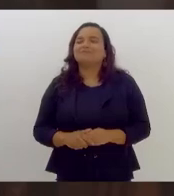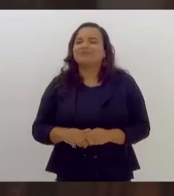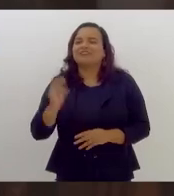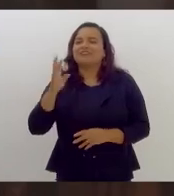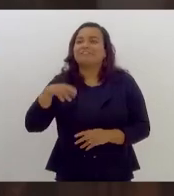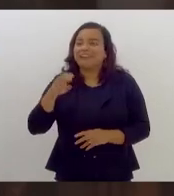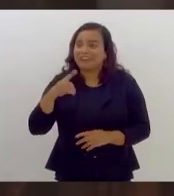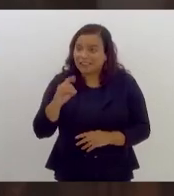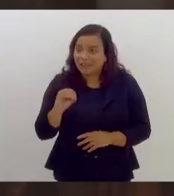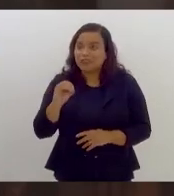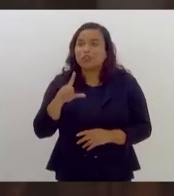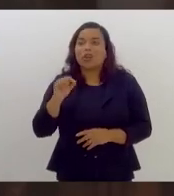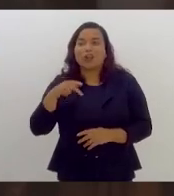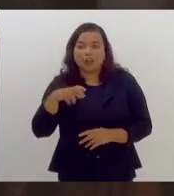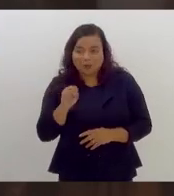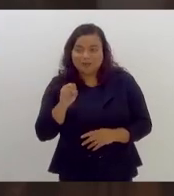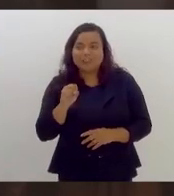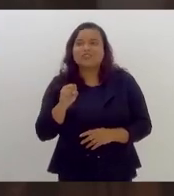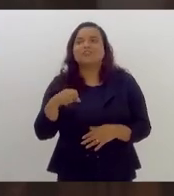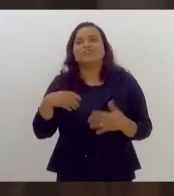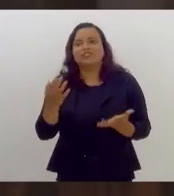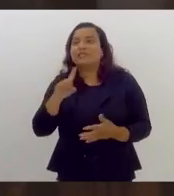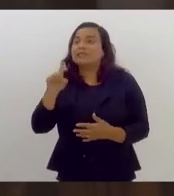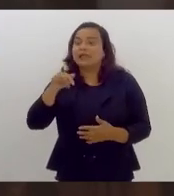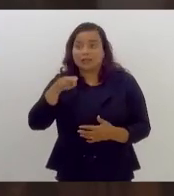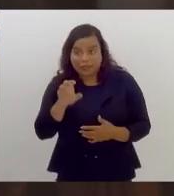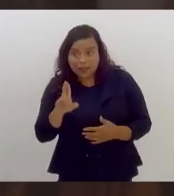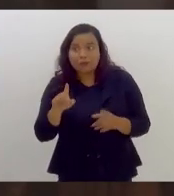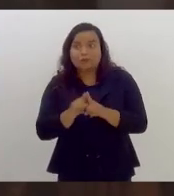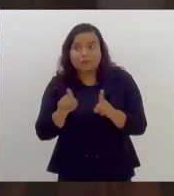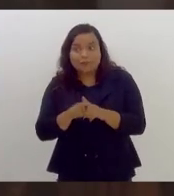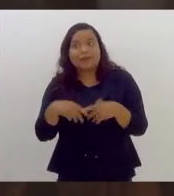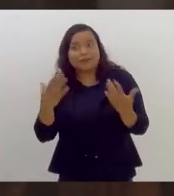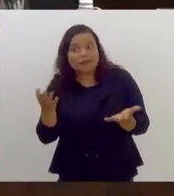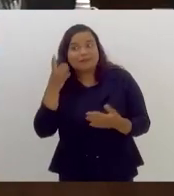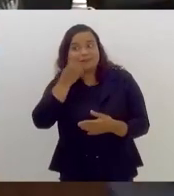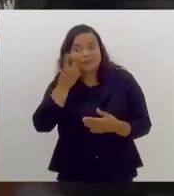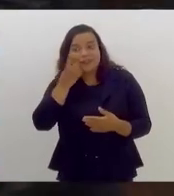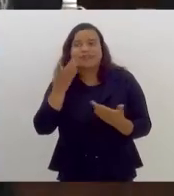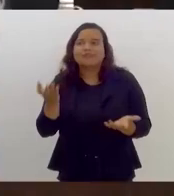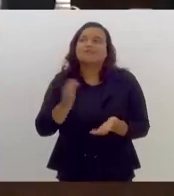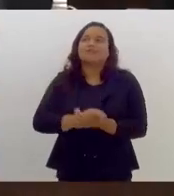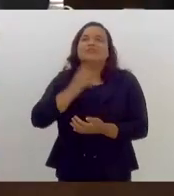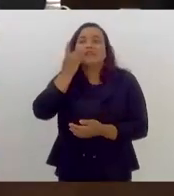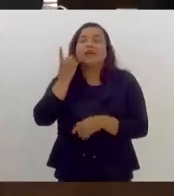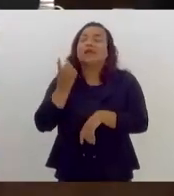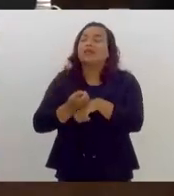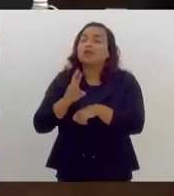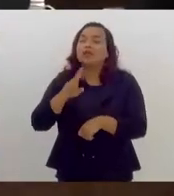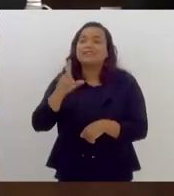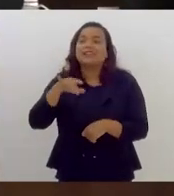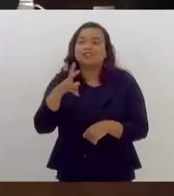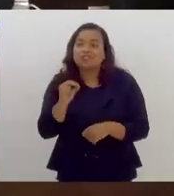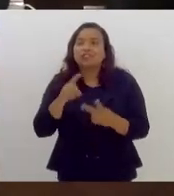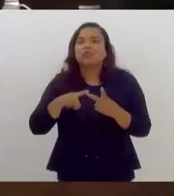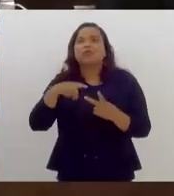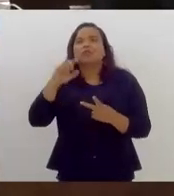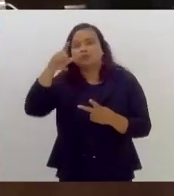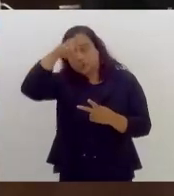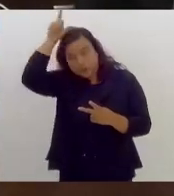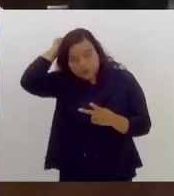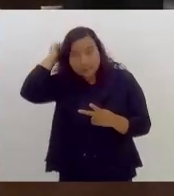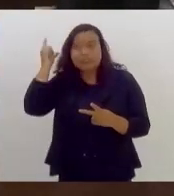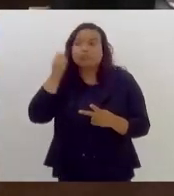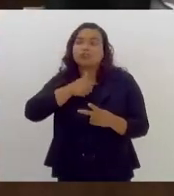Fernando Lopes. Deputado Zaqueu, por que não? Não é isso? Deputado Dr. Serginho, deputado Luiz, Marta Rocha,